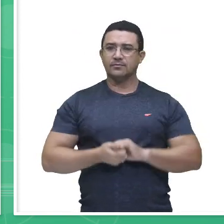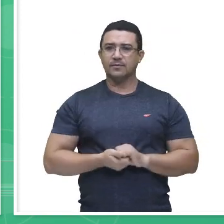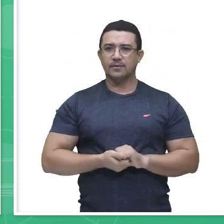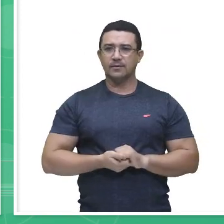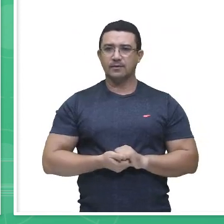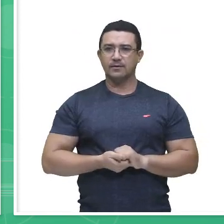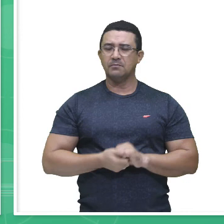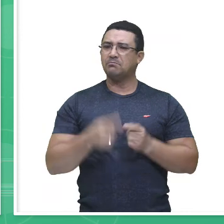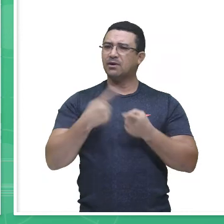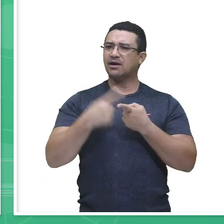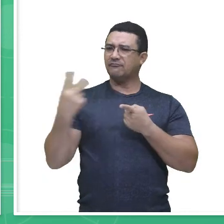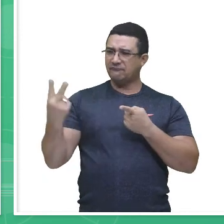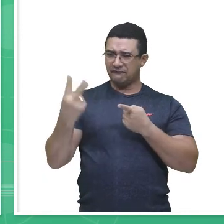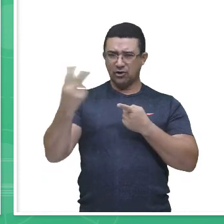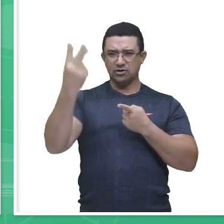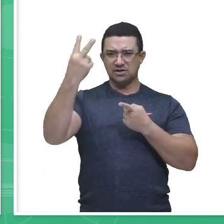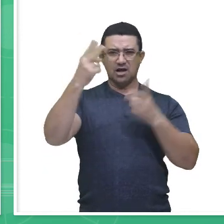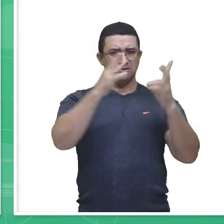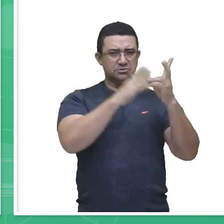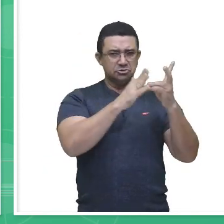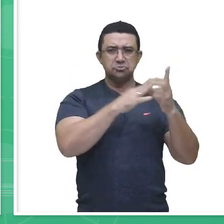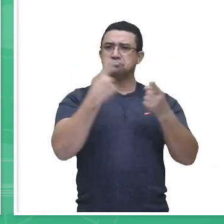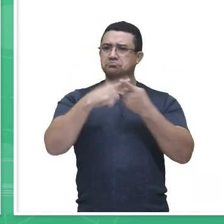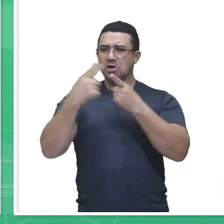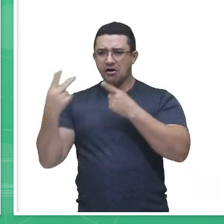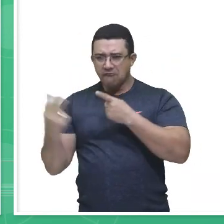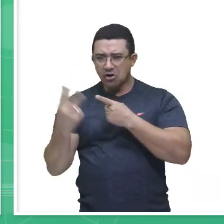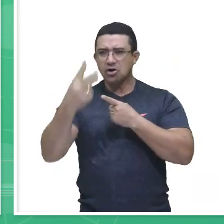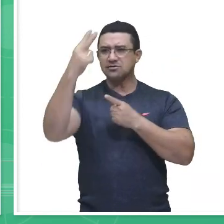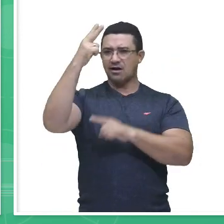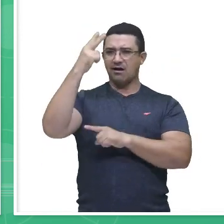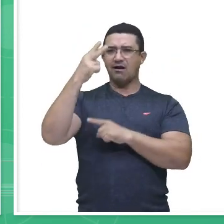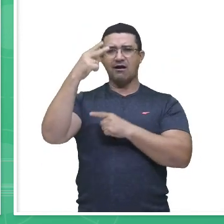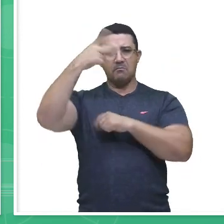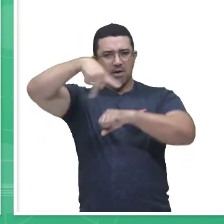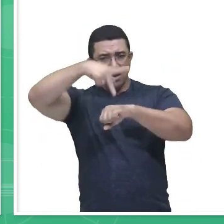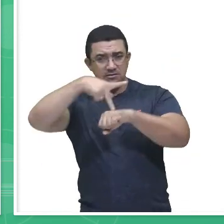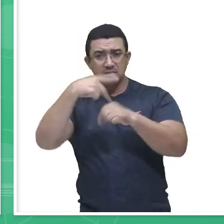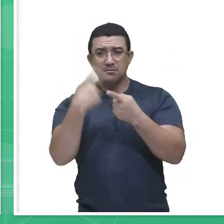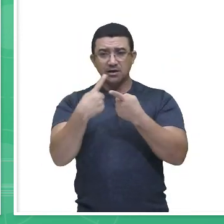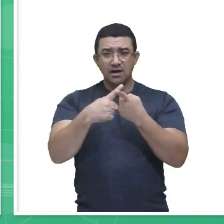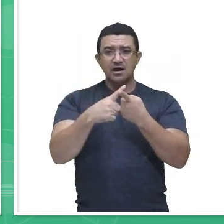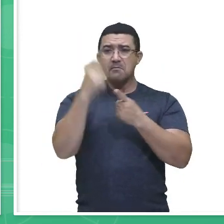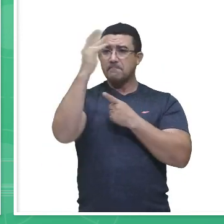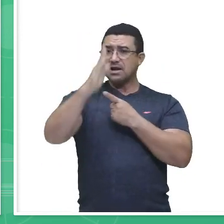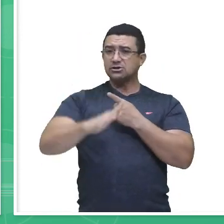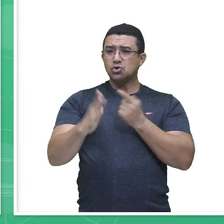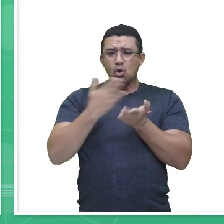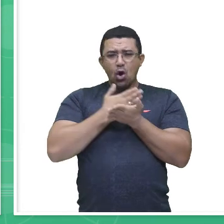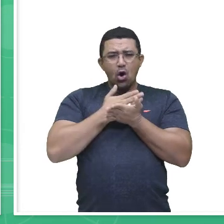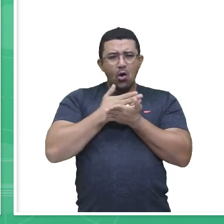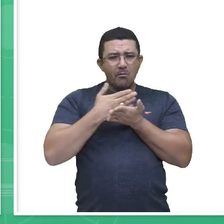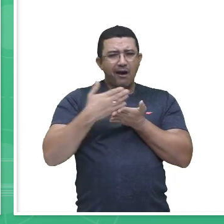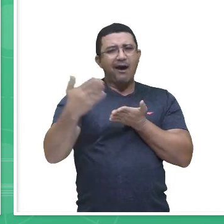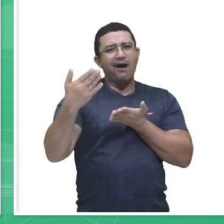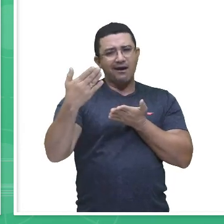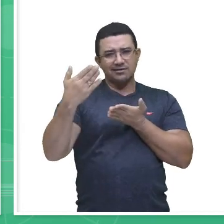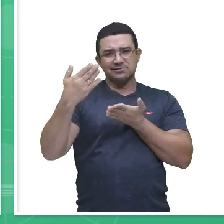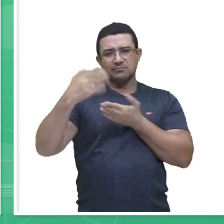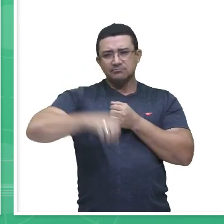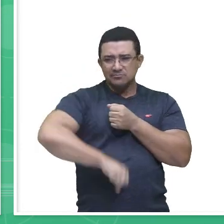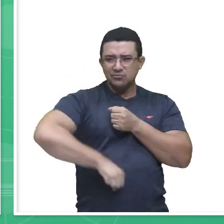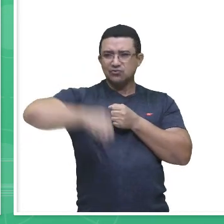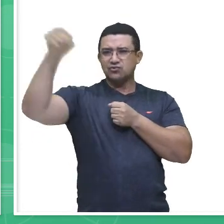que valorizar o índio? Por que valorizar a nossa nação? Porque o Brasil acabava de se tornar independente. Então, o país independente